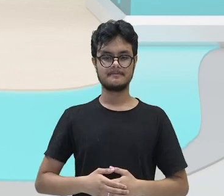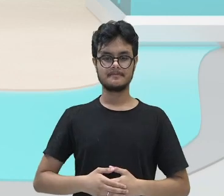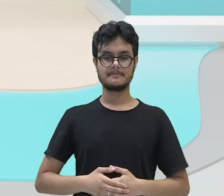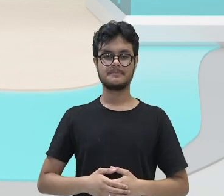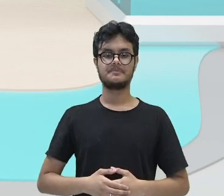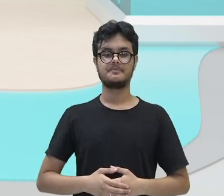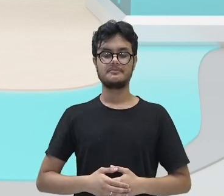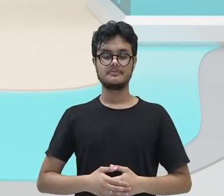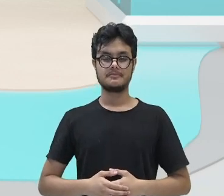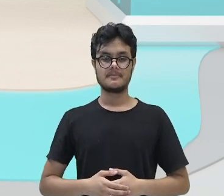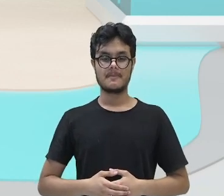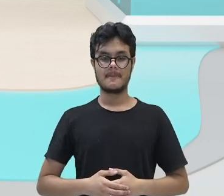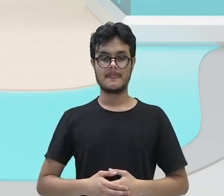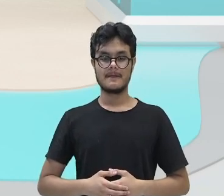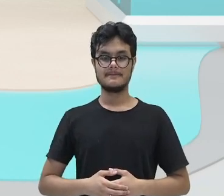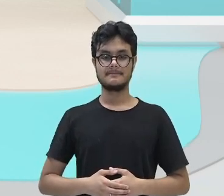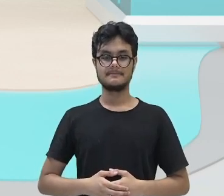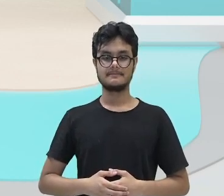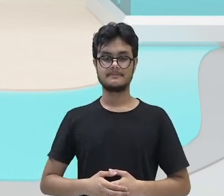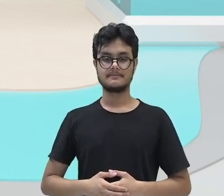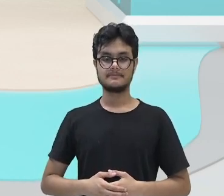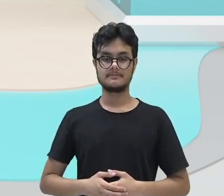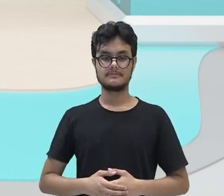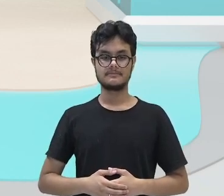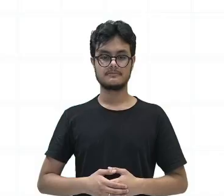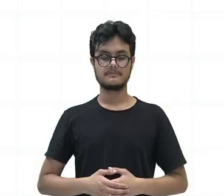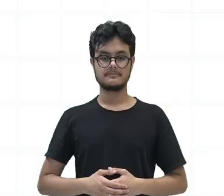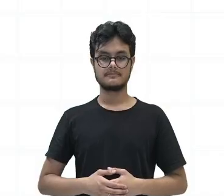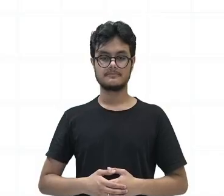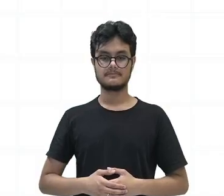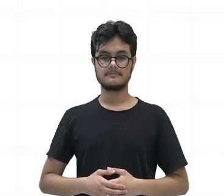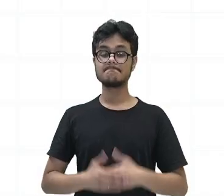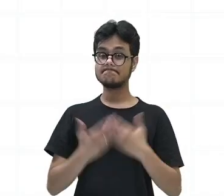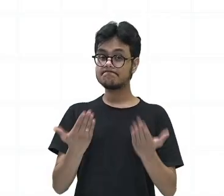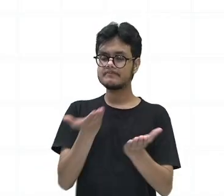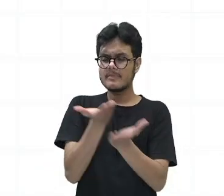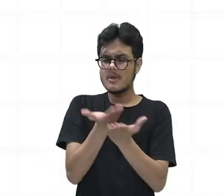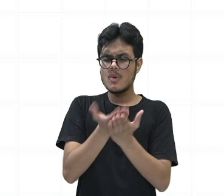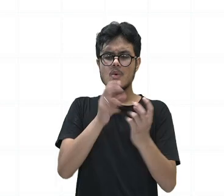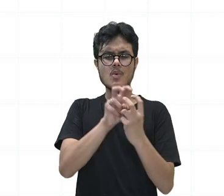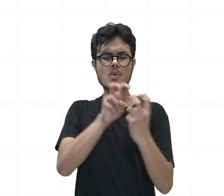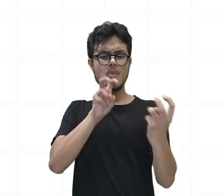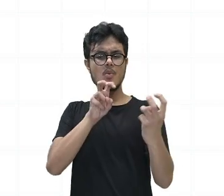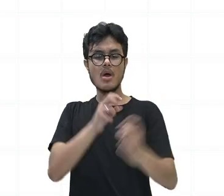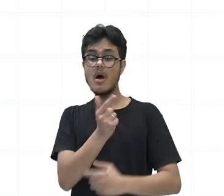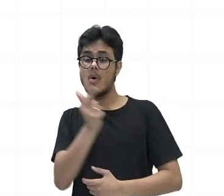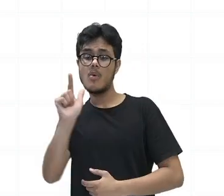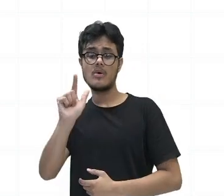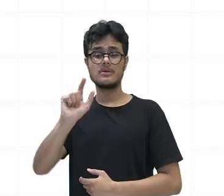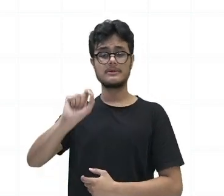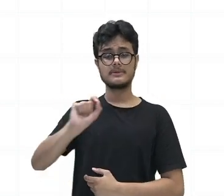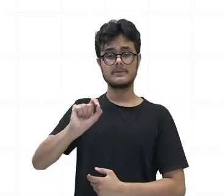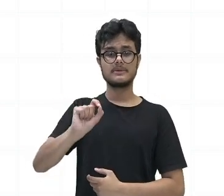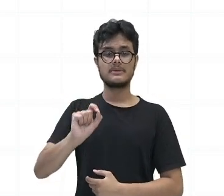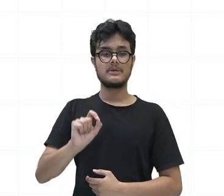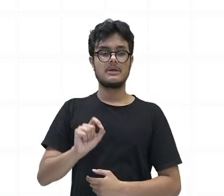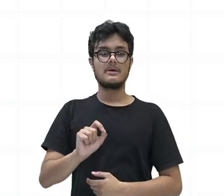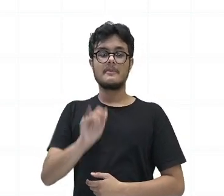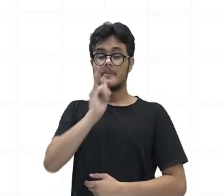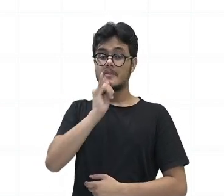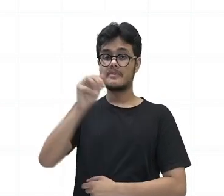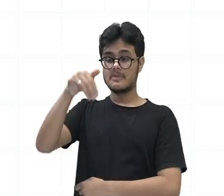importantes nessa apresentação. E aí, passando disso, nós tivemos outro tipo de apresentação, que é a